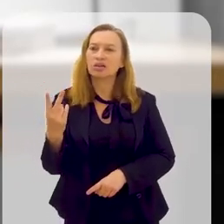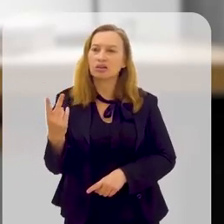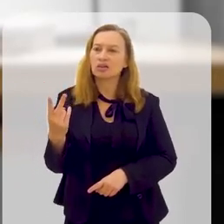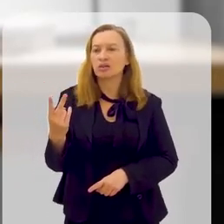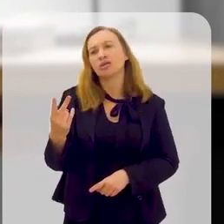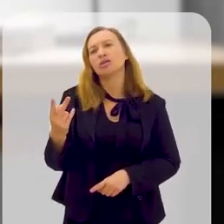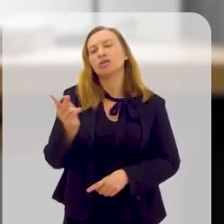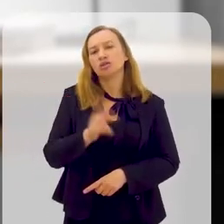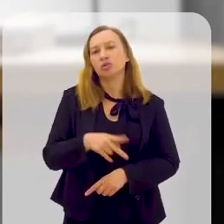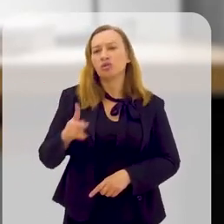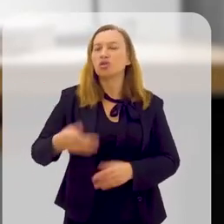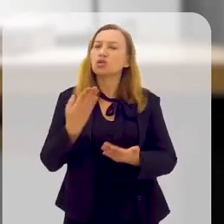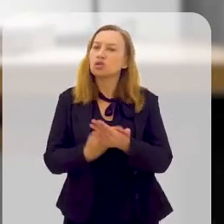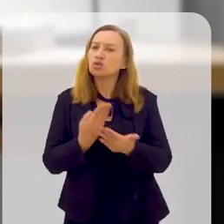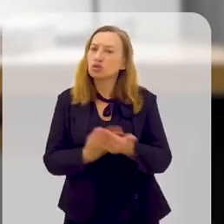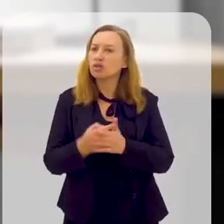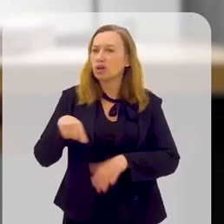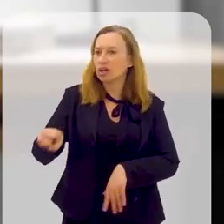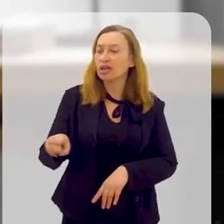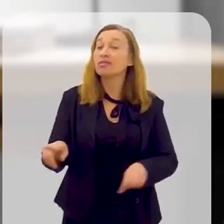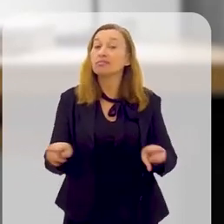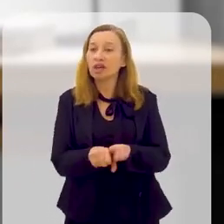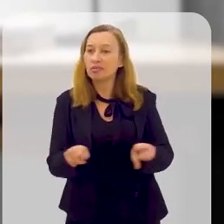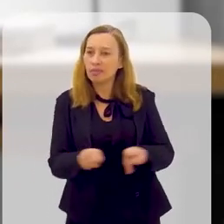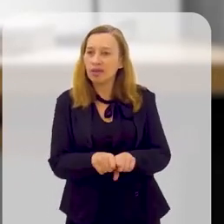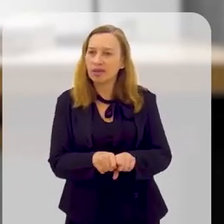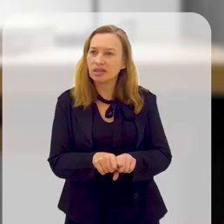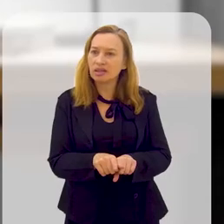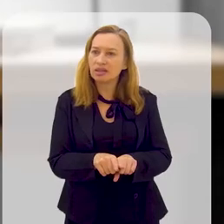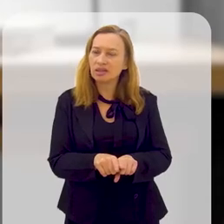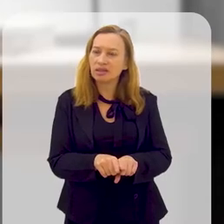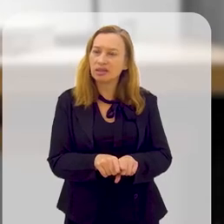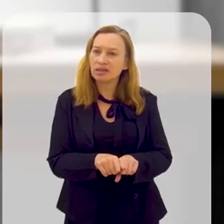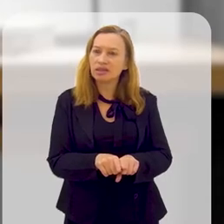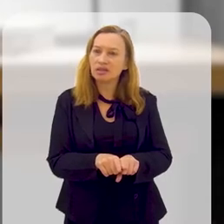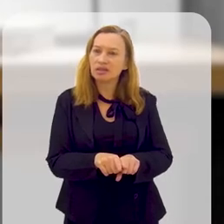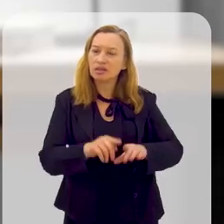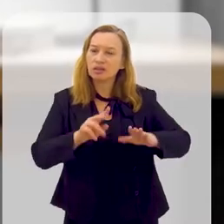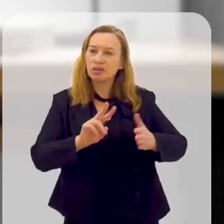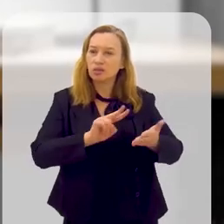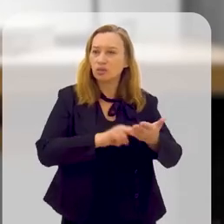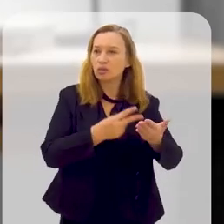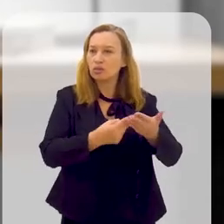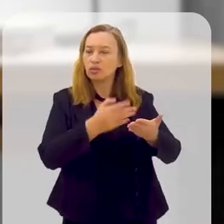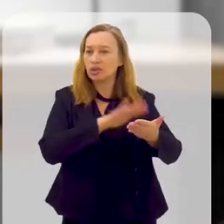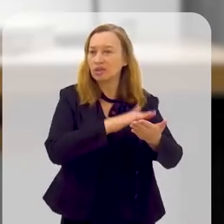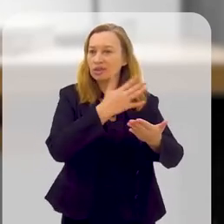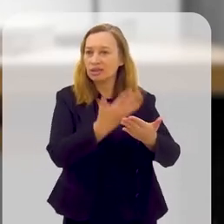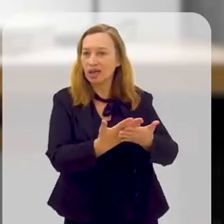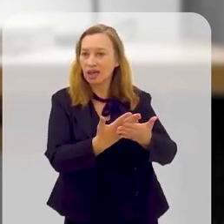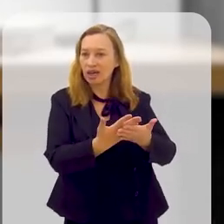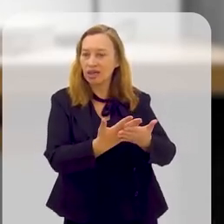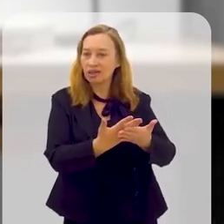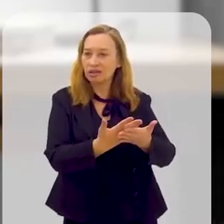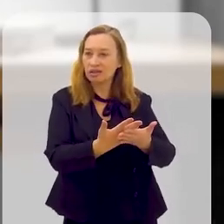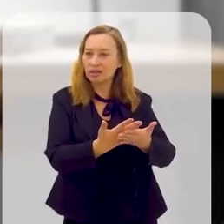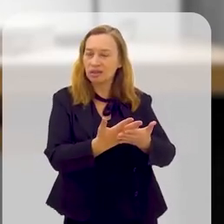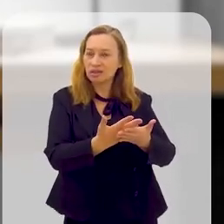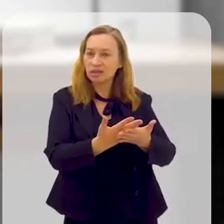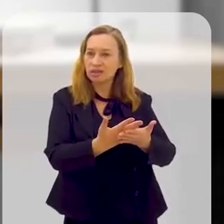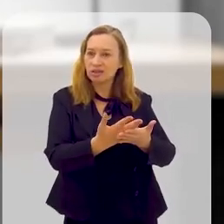esses professores estariam ali estudando também a figura do intérprete não seria